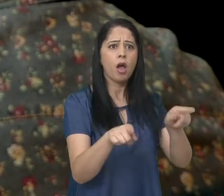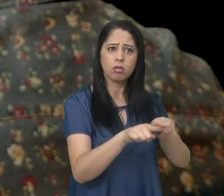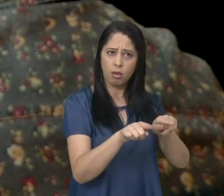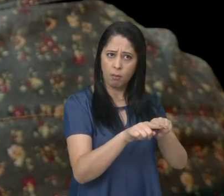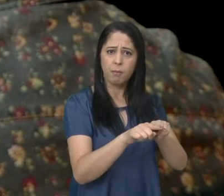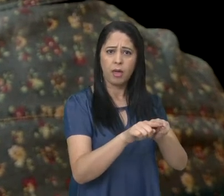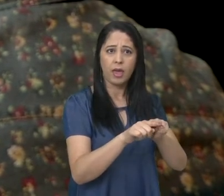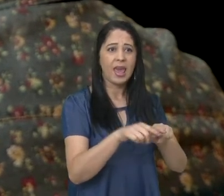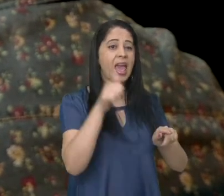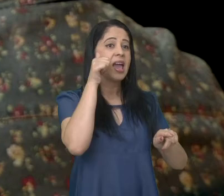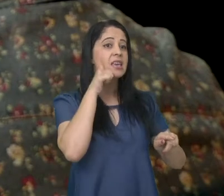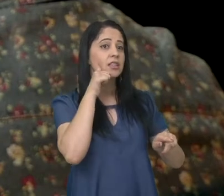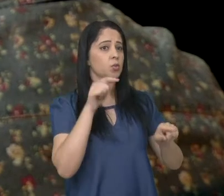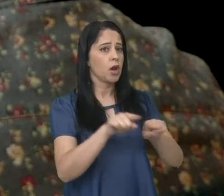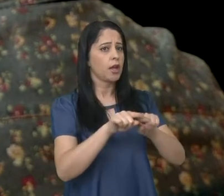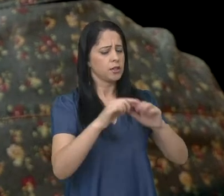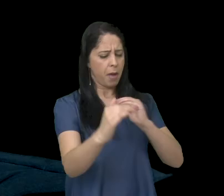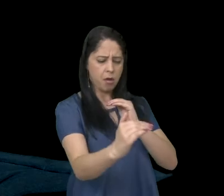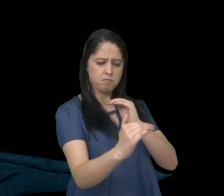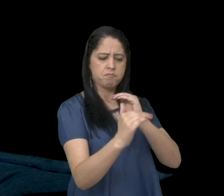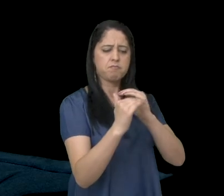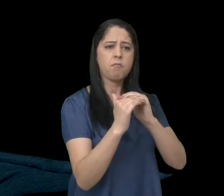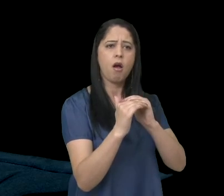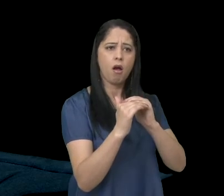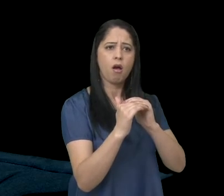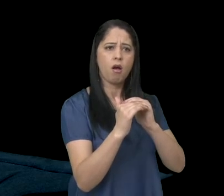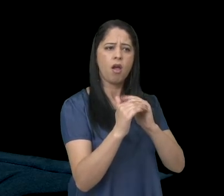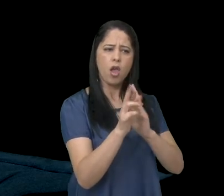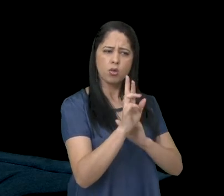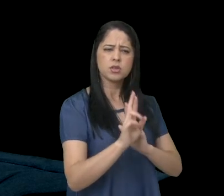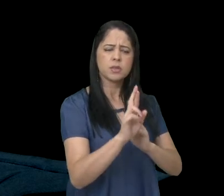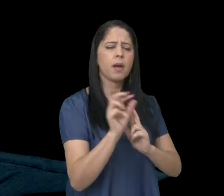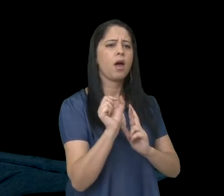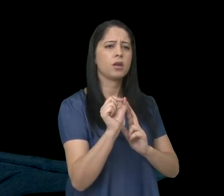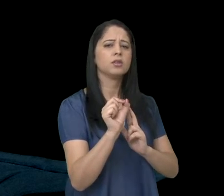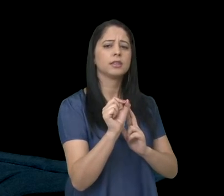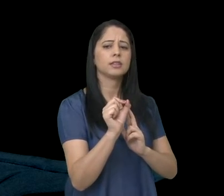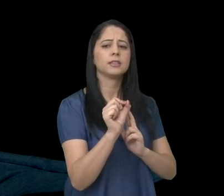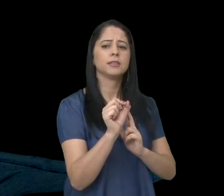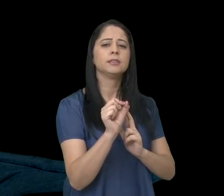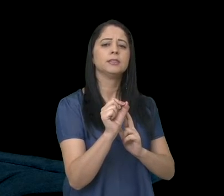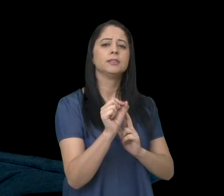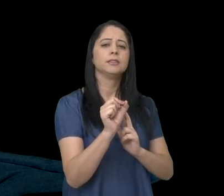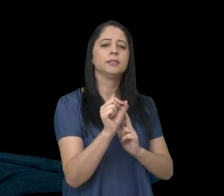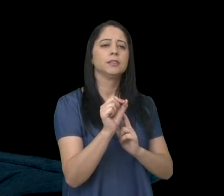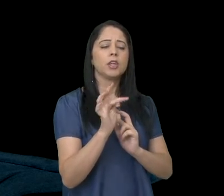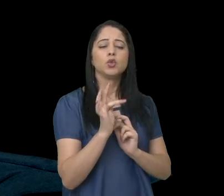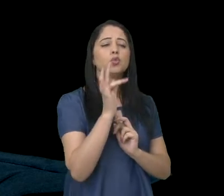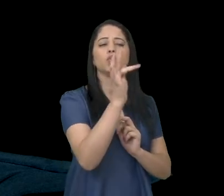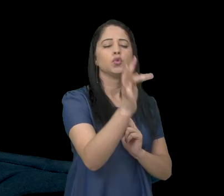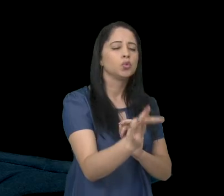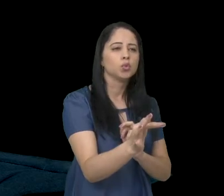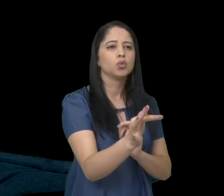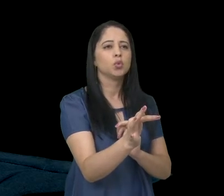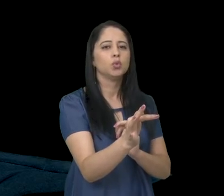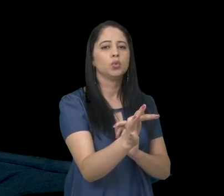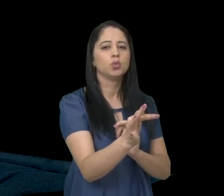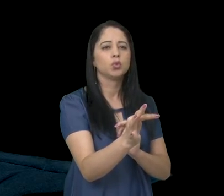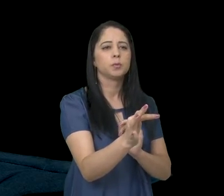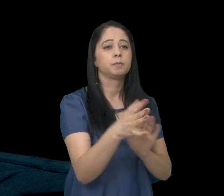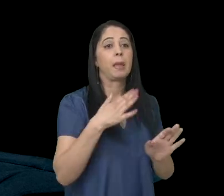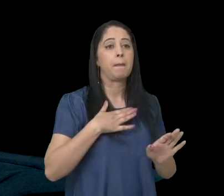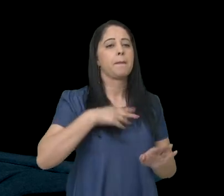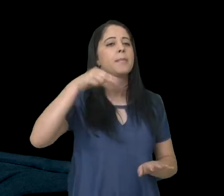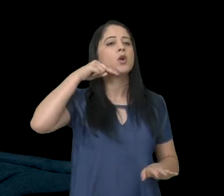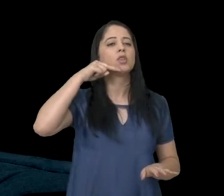estar, né? Que as mulheres também tenham os seus direitos. Eu espero que a gente tenha garantido, quando o meu neto